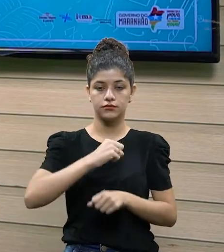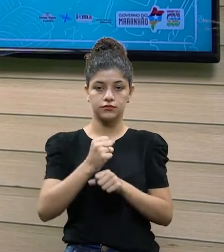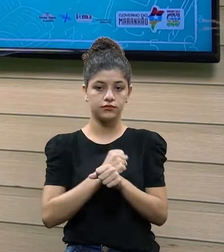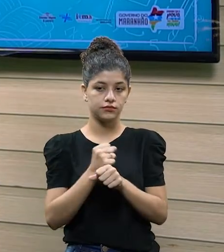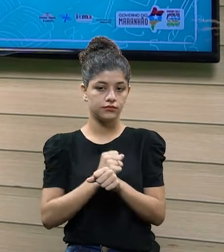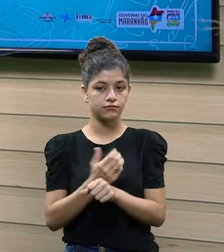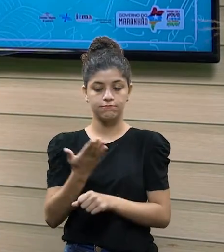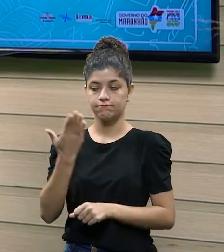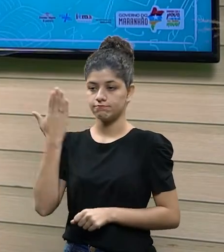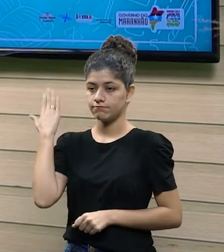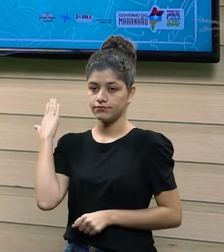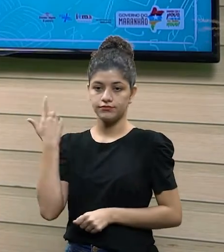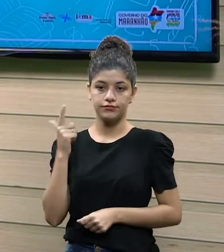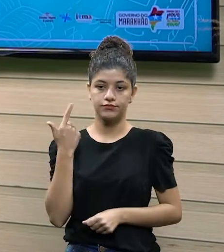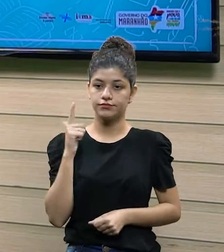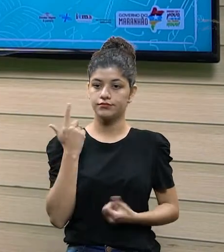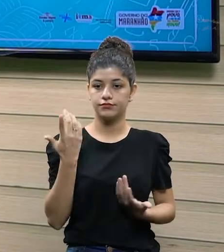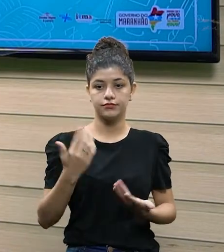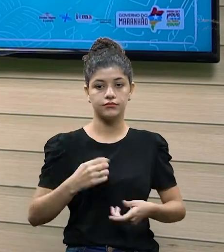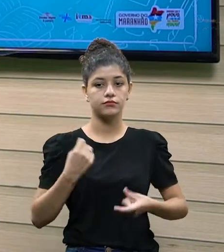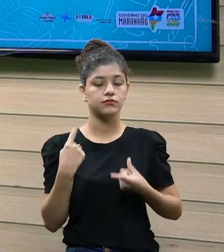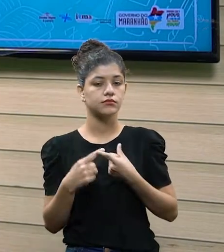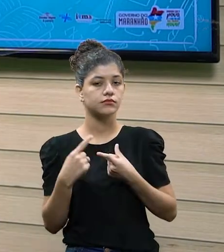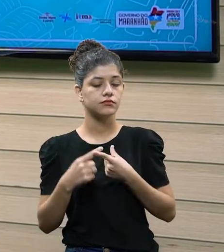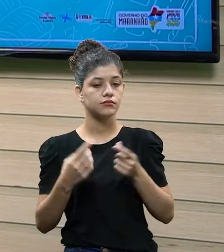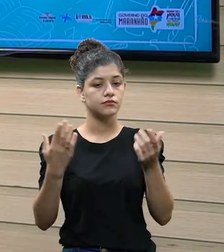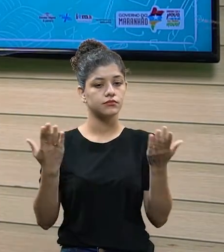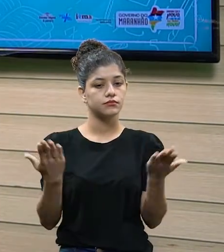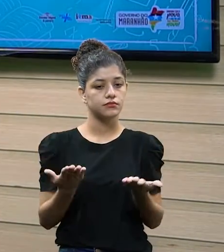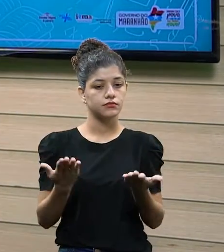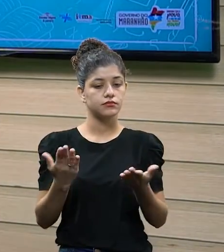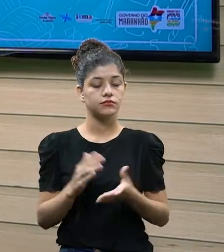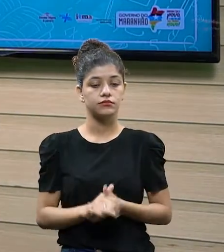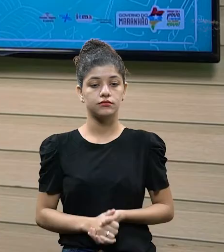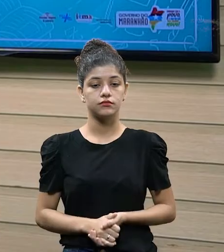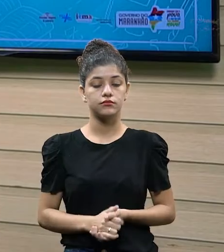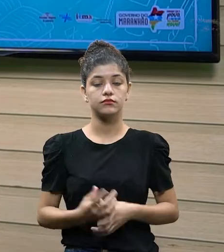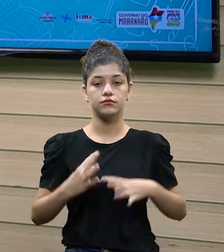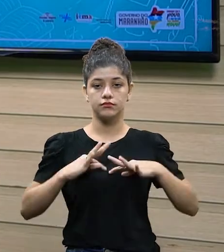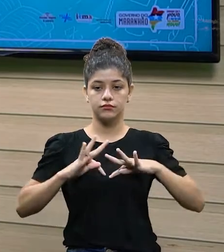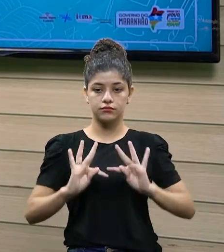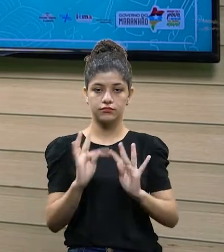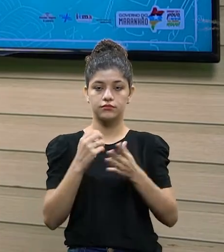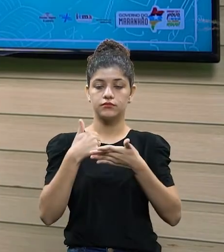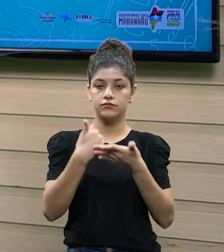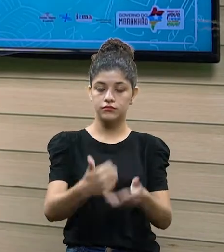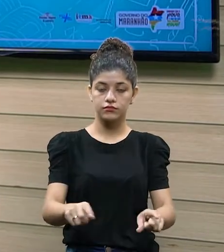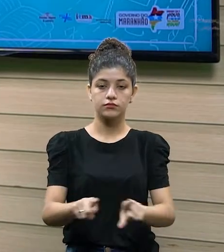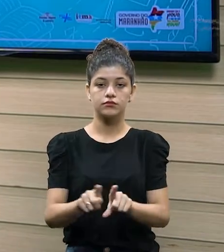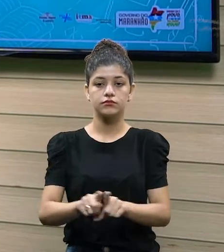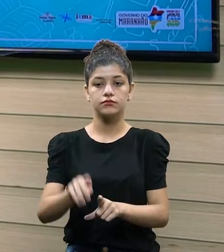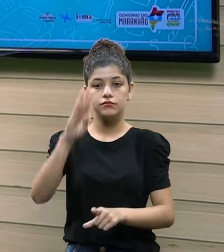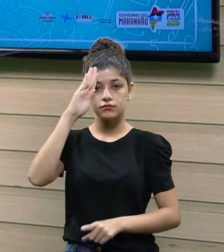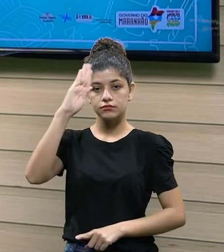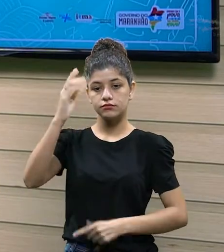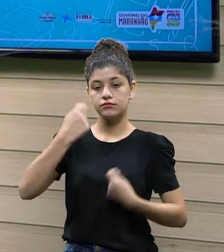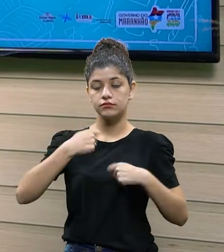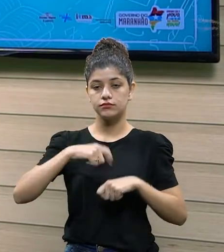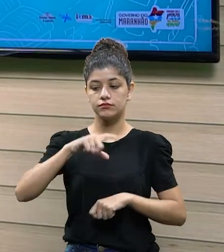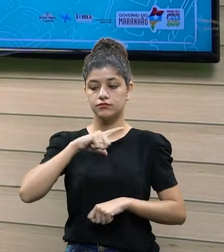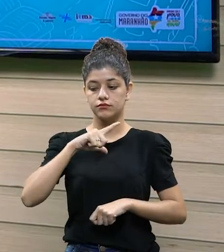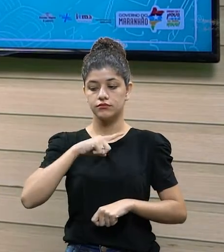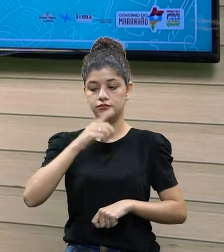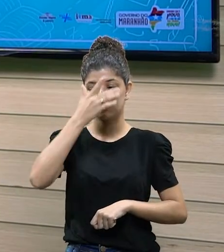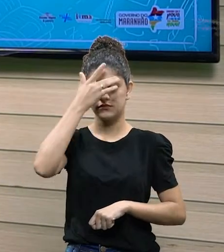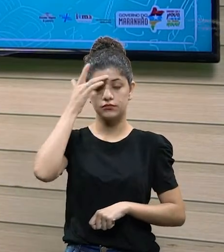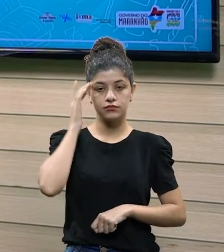seria desse formato. Por que é possível esse formato? Claro, a tecnologia ajuda, mas principalmente eu tenho pessoas capacitadas